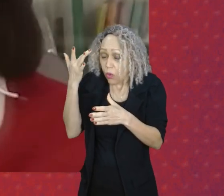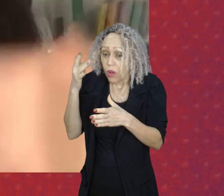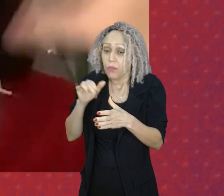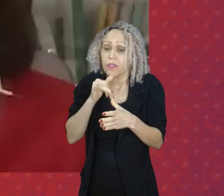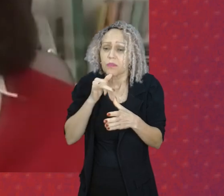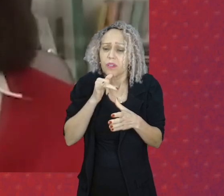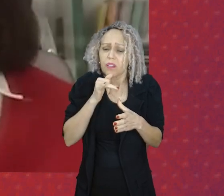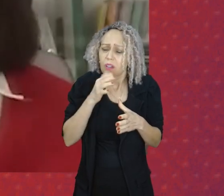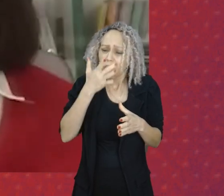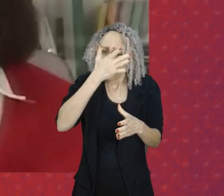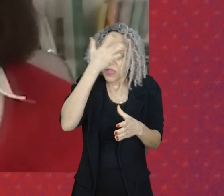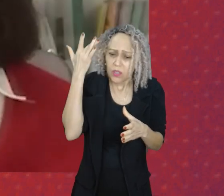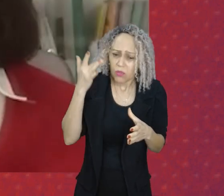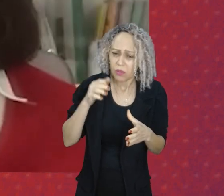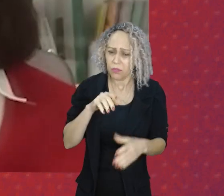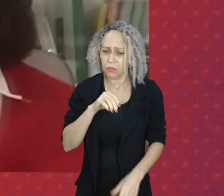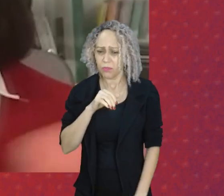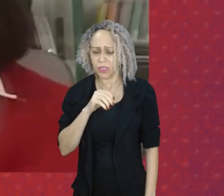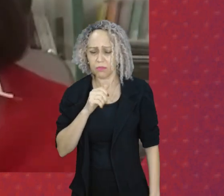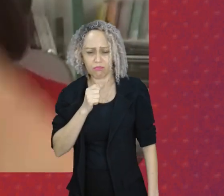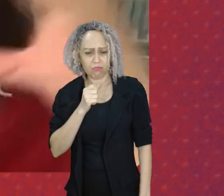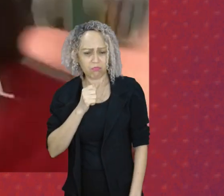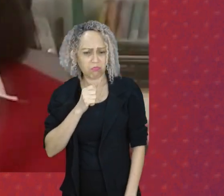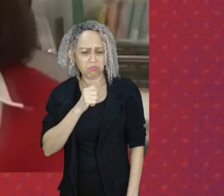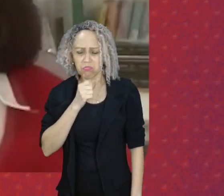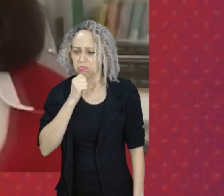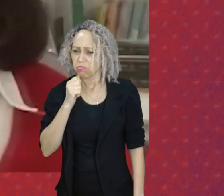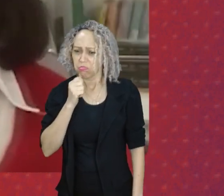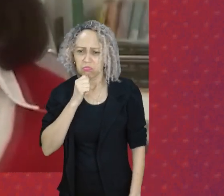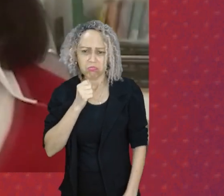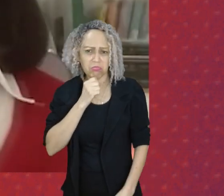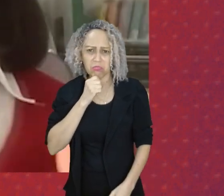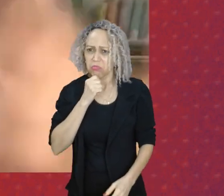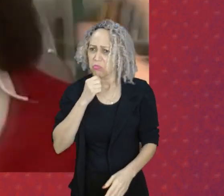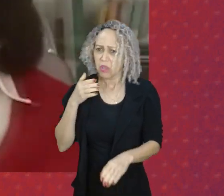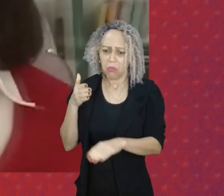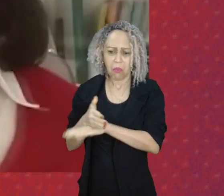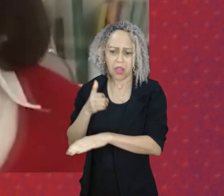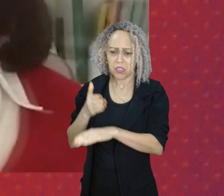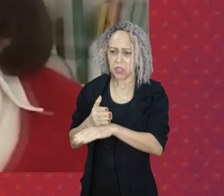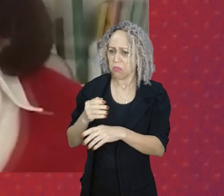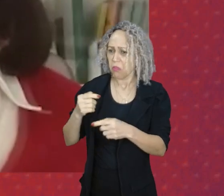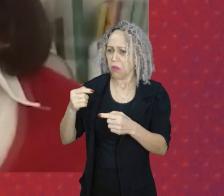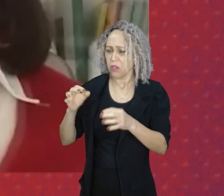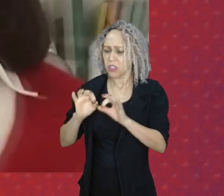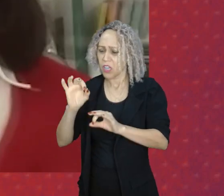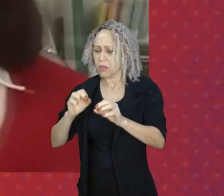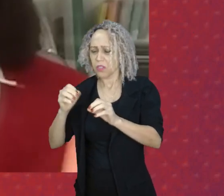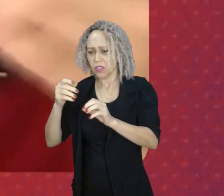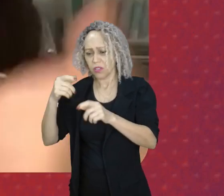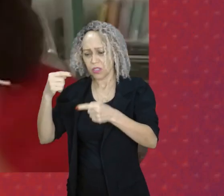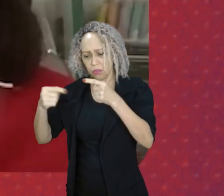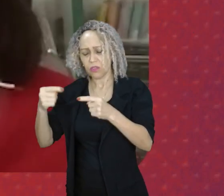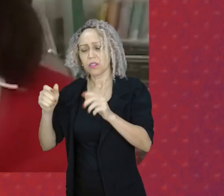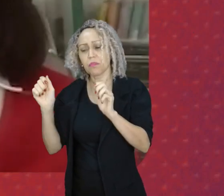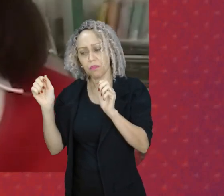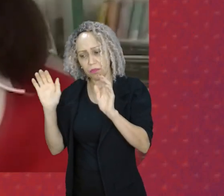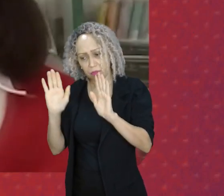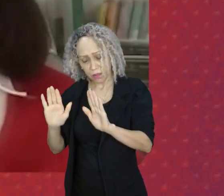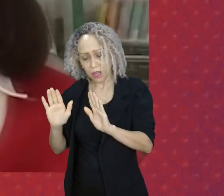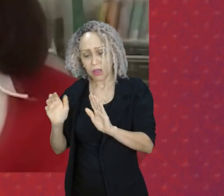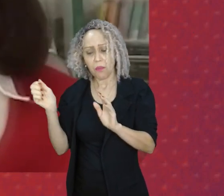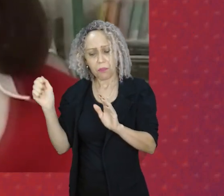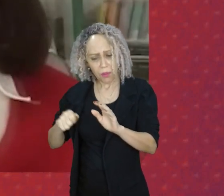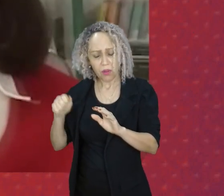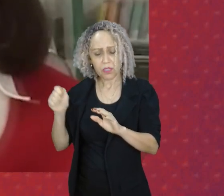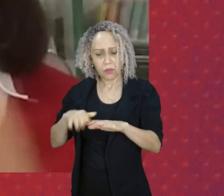a refletir sobre uma determinada questão, ou sobre a política pública, ou sobre o projeto para o Brasil, a partir da iniciativa da